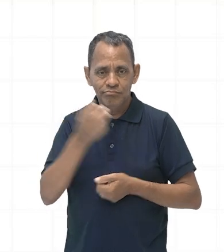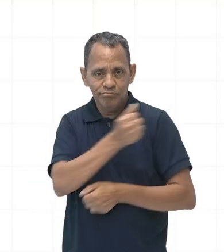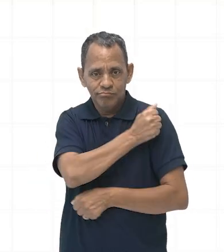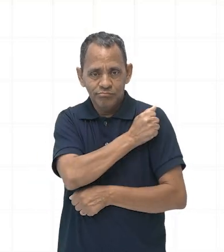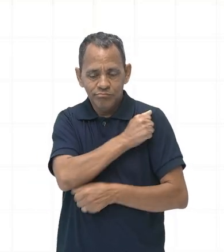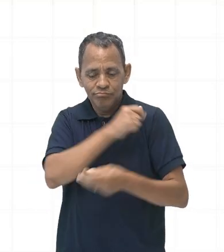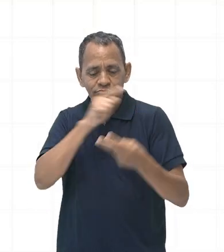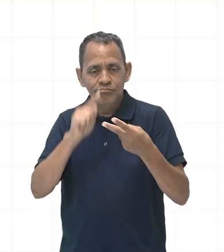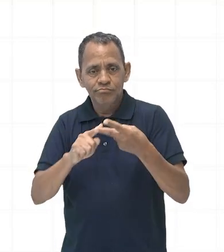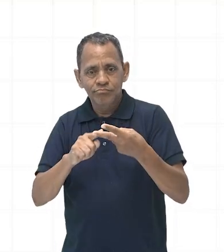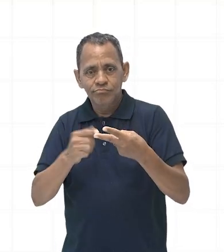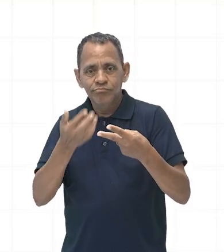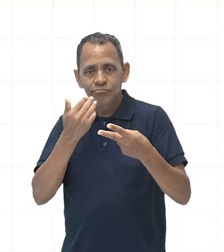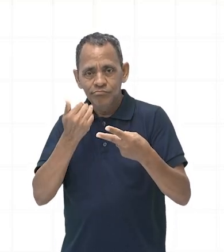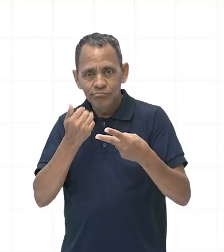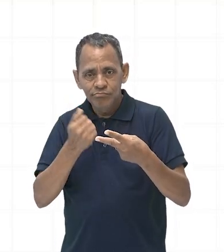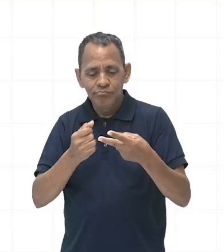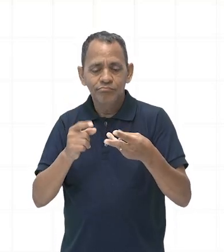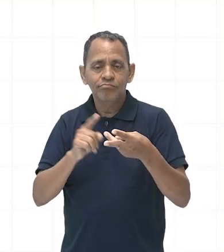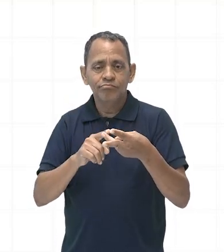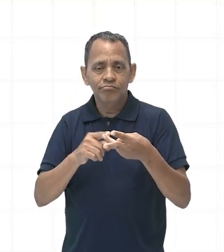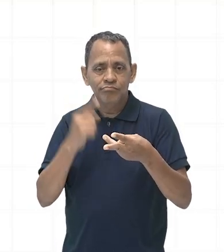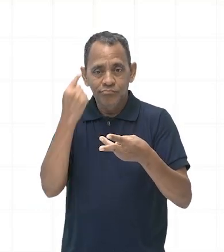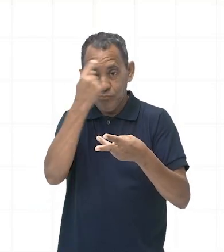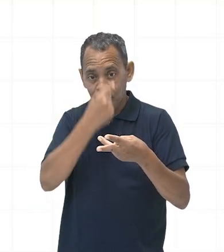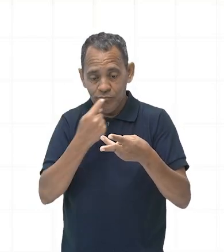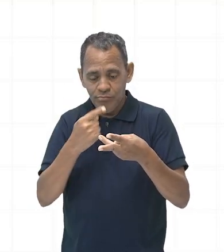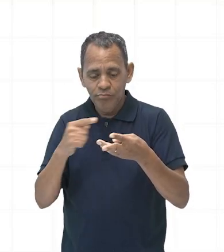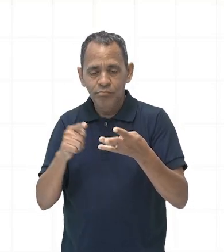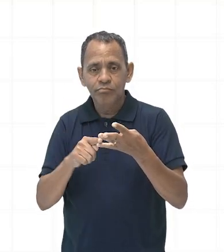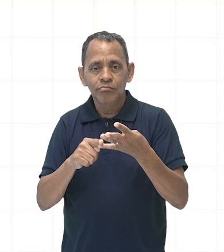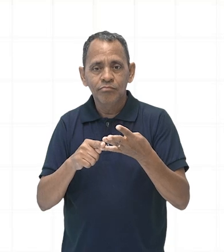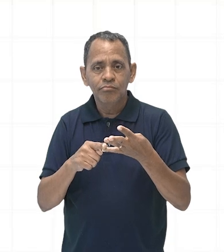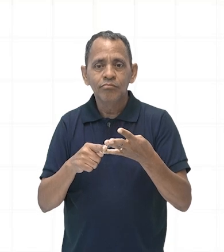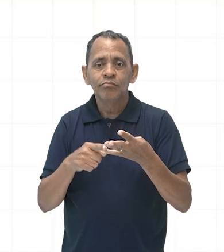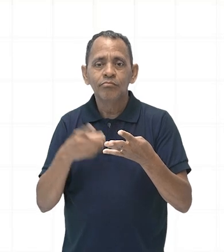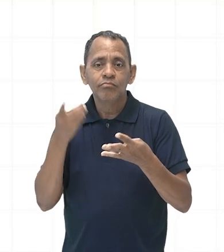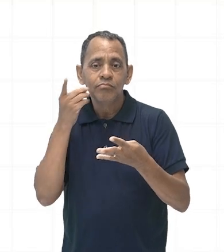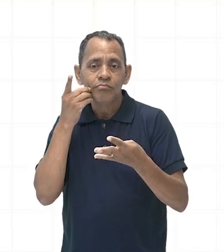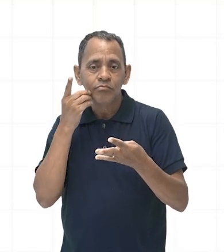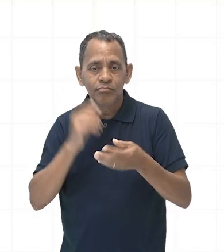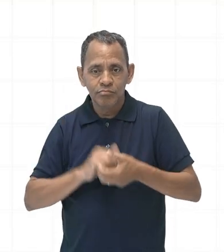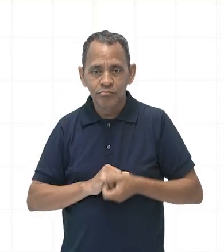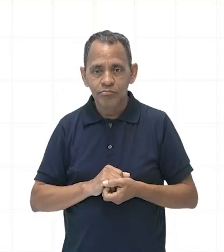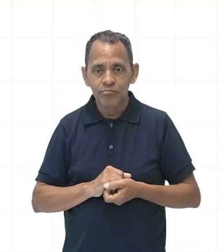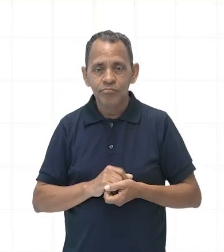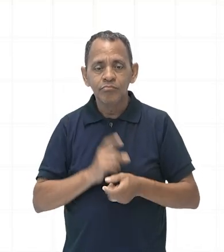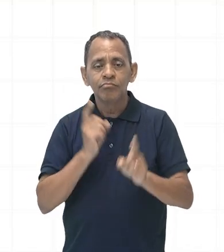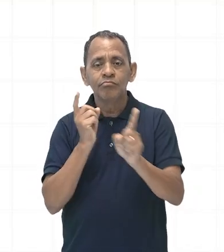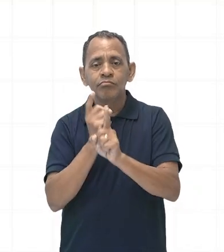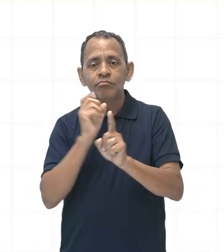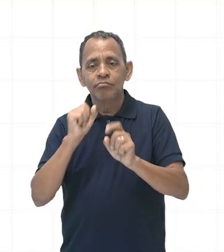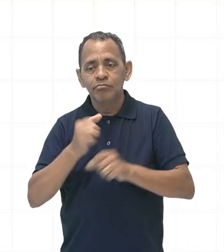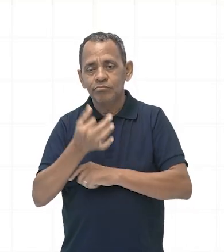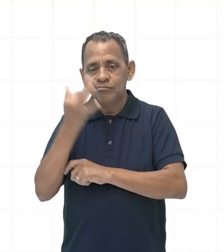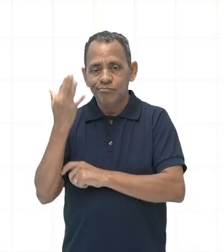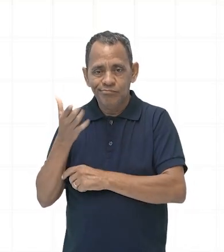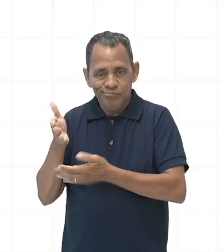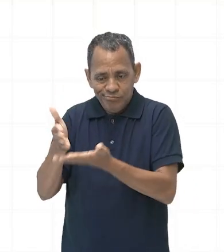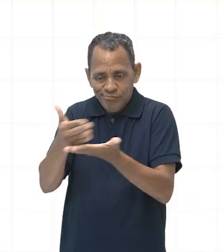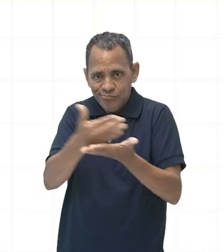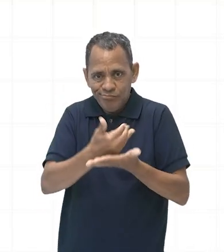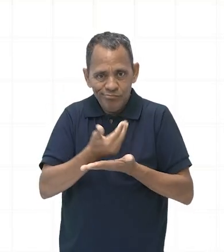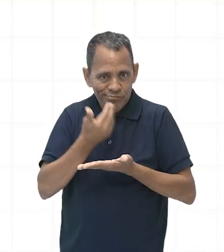quantidade de alimentos, horas e dias, ou seja, horas trabalhadas e dias. Queremos encontrar a quantidade de alimentos que eles